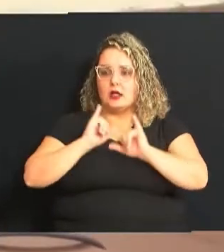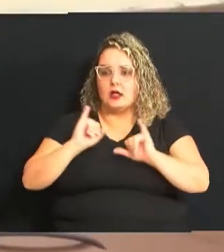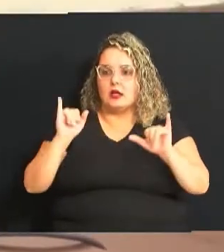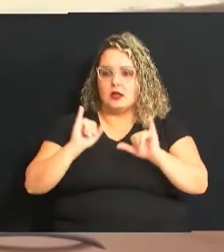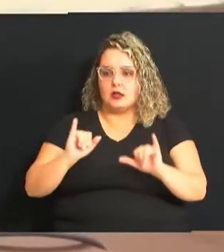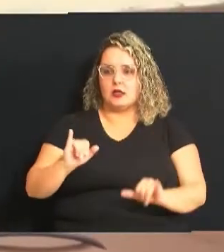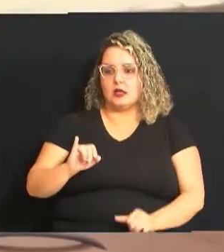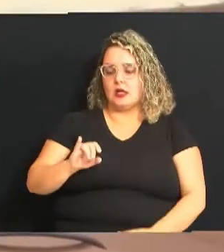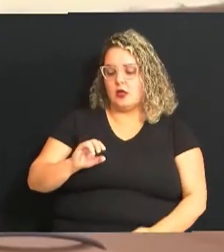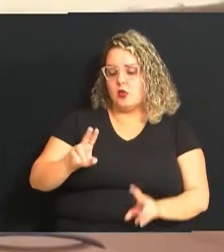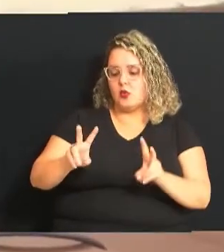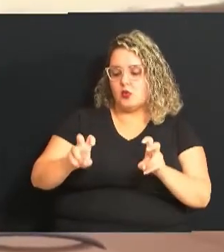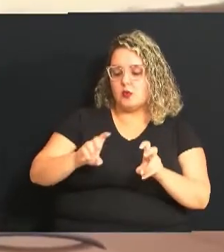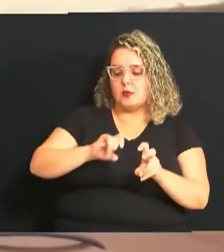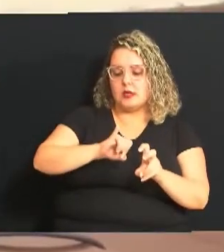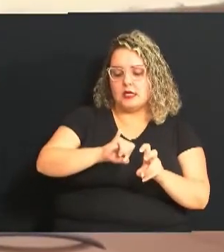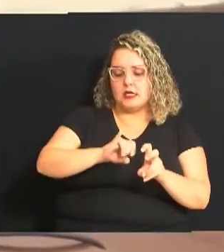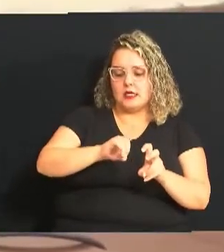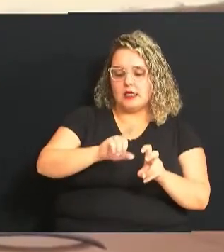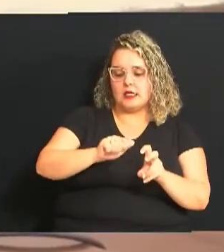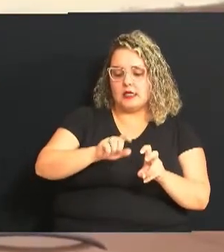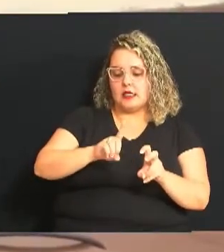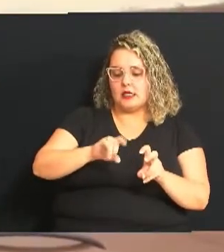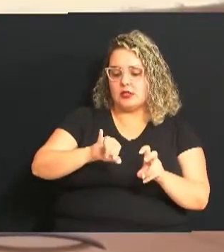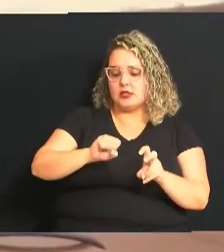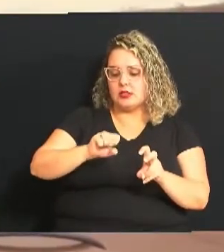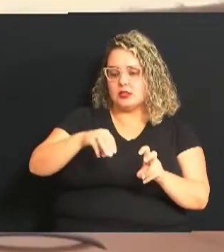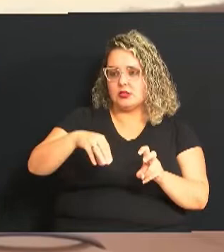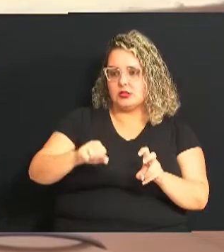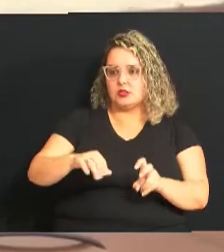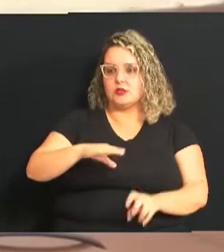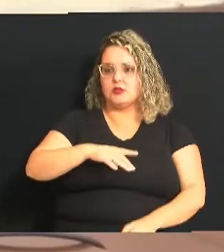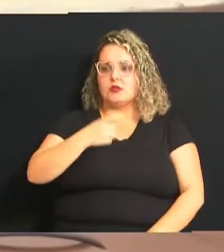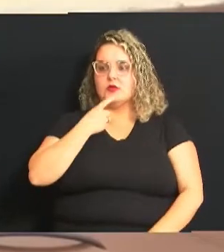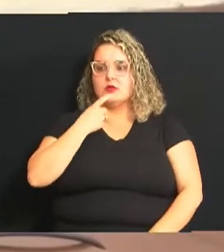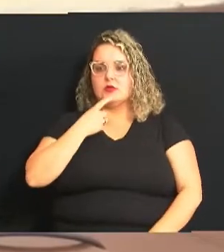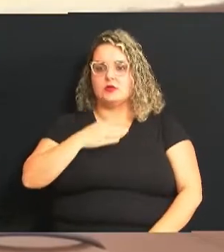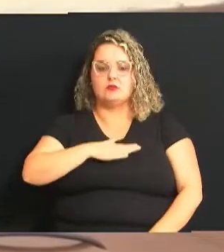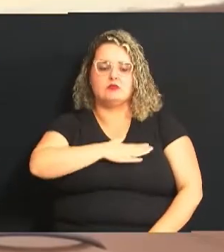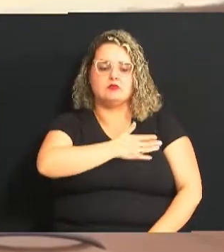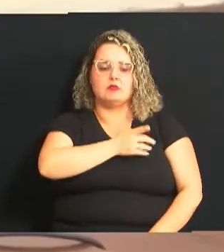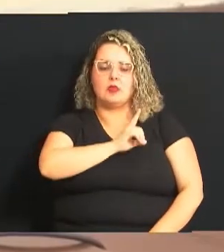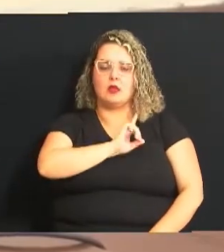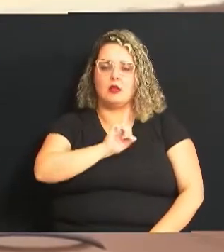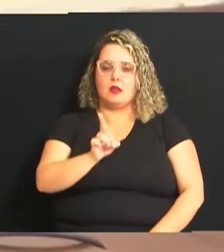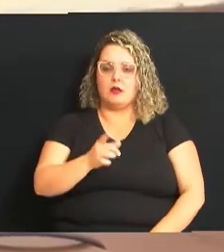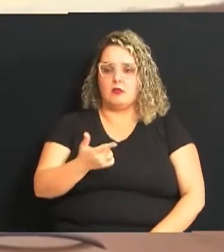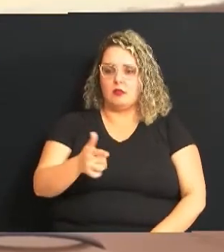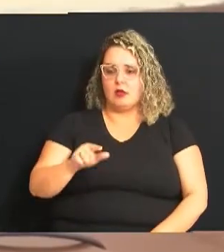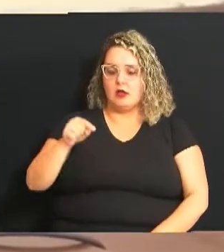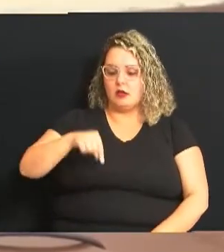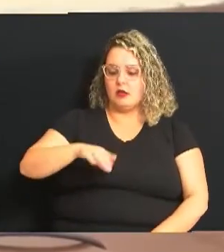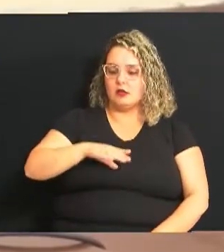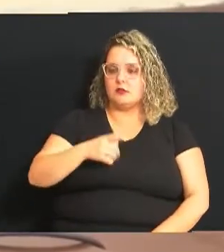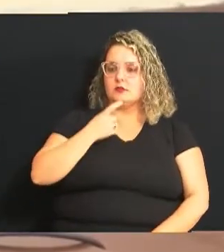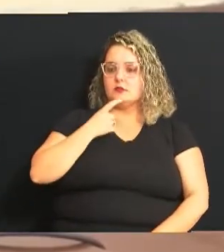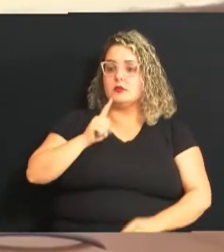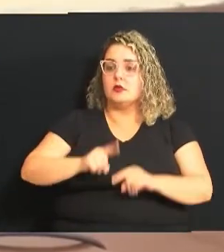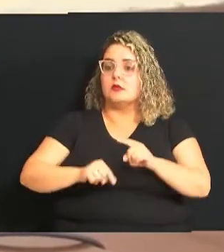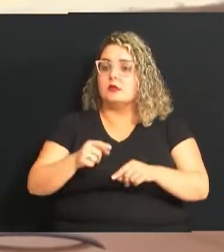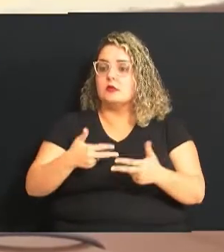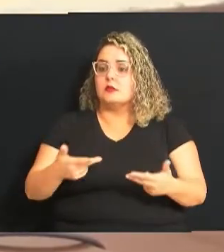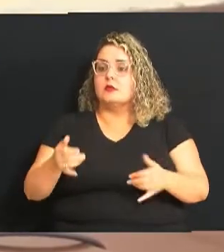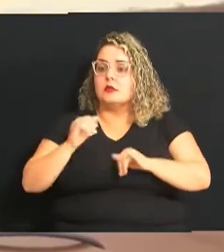chamada Idadismo em Campinas, o preconceito com a idade não tem vez. Um material muito legal que